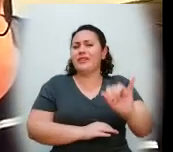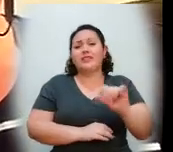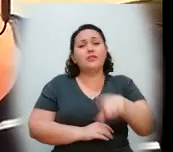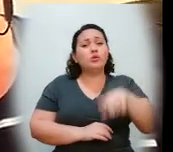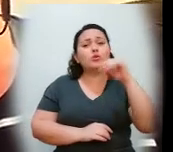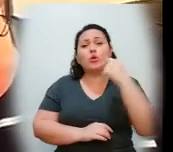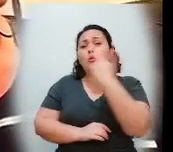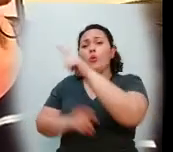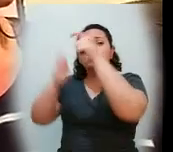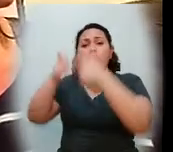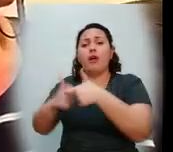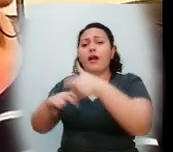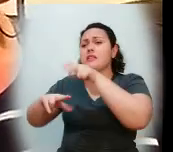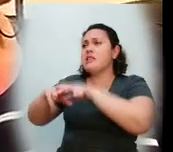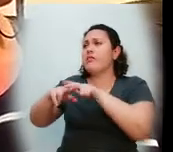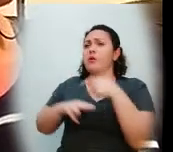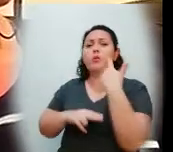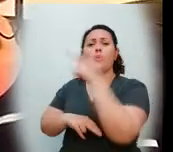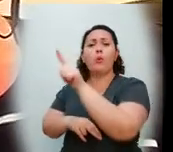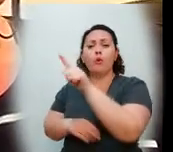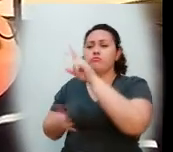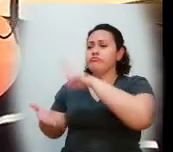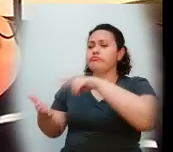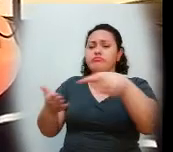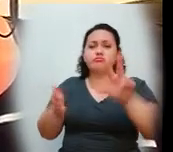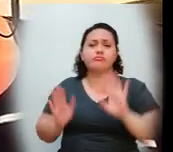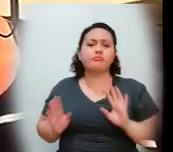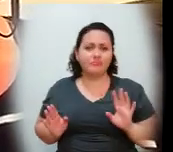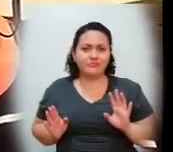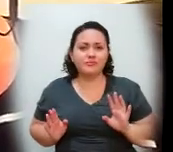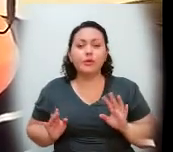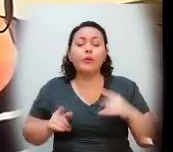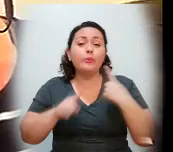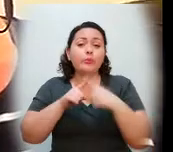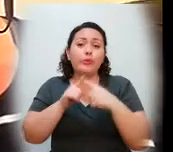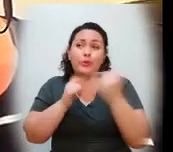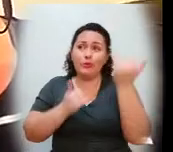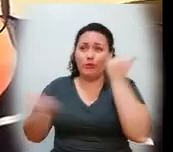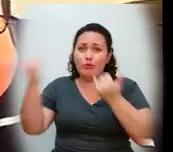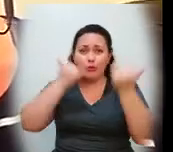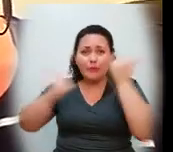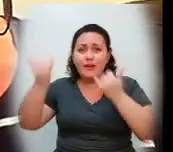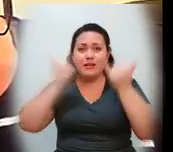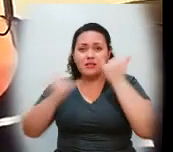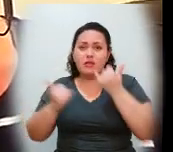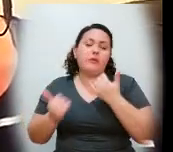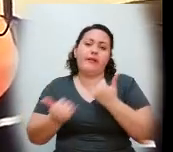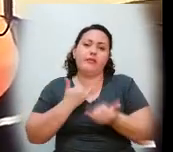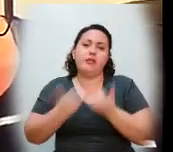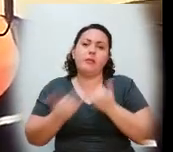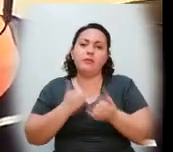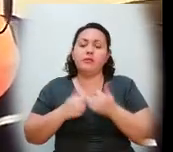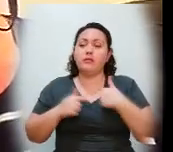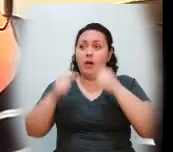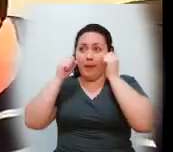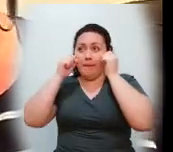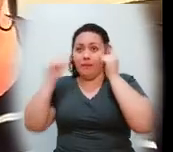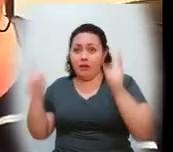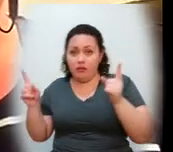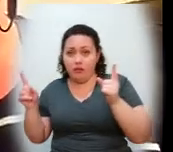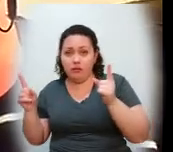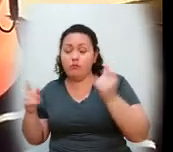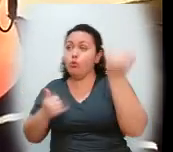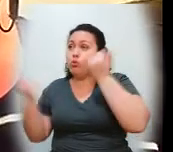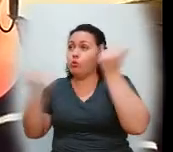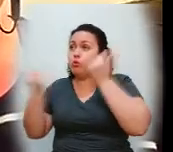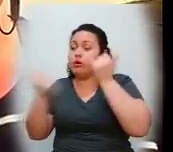espaço, assim, para fazer isso. é, Então, qual é o exatamente. momento que eu. Porque, assim, as informações que a gente vai conseguir de manhã são as mesmas que a gente vai